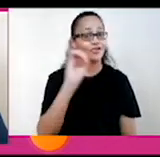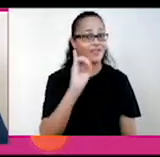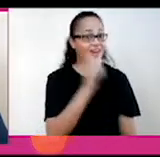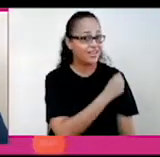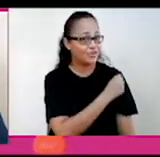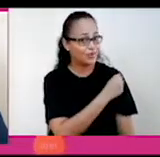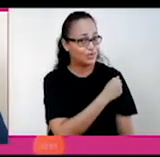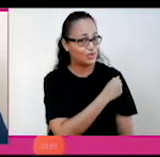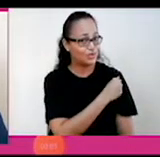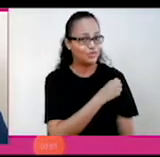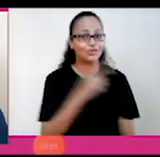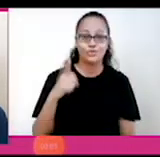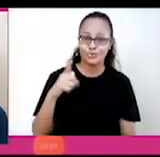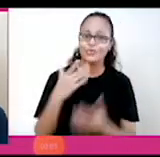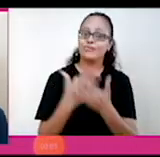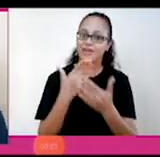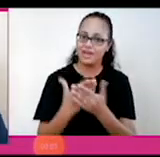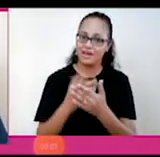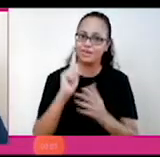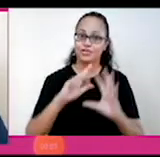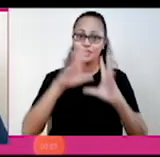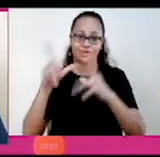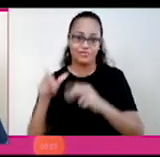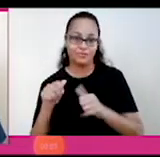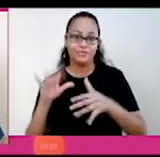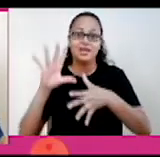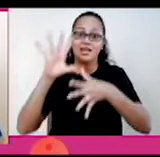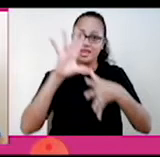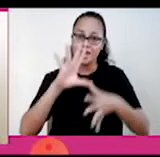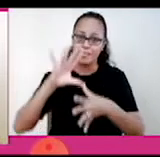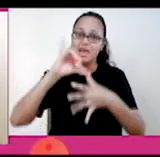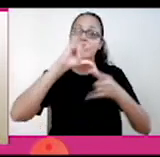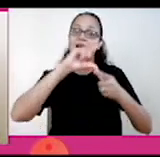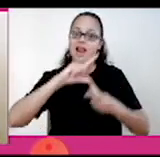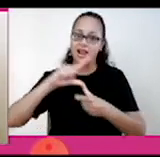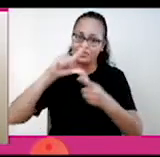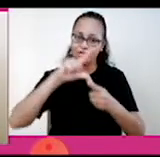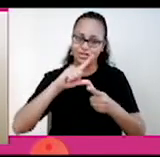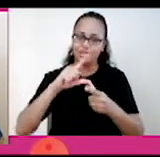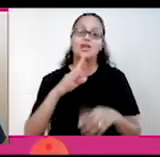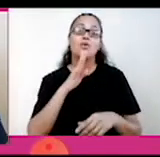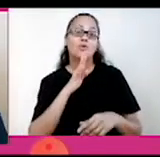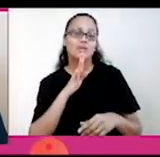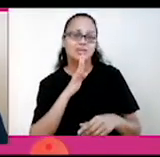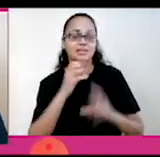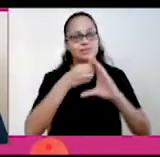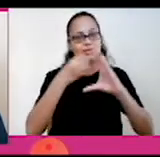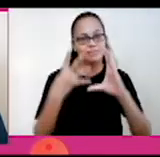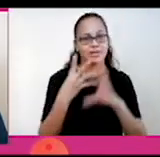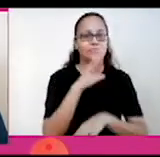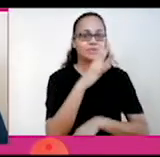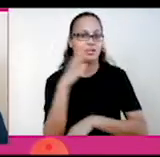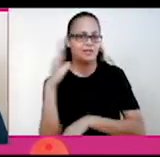Olá pessoal, mais uma aula de geografia sobre a América Latina. Vamos continuar conhecendo aí os aspectos naturais da América